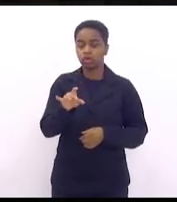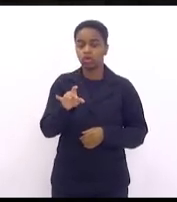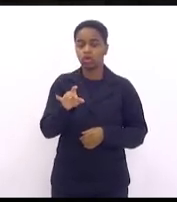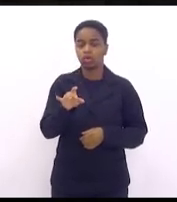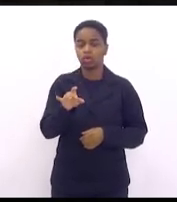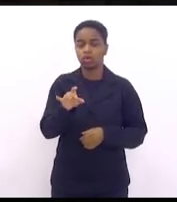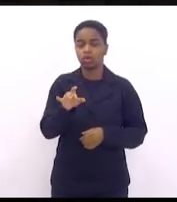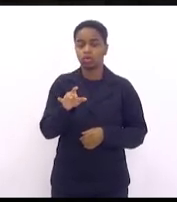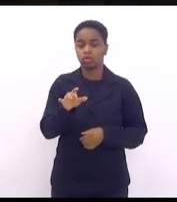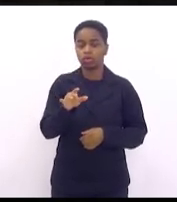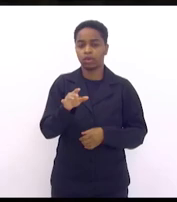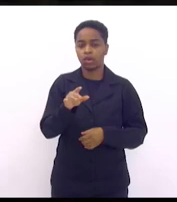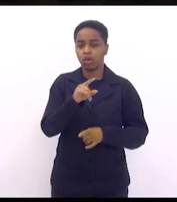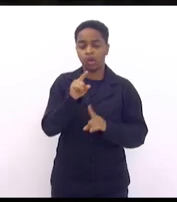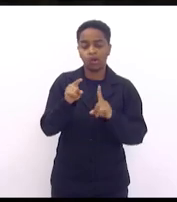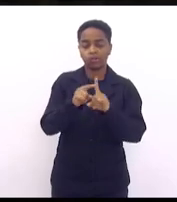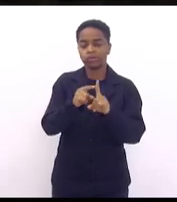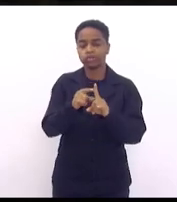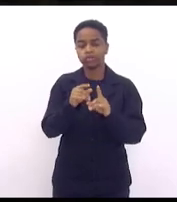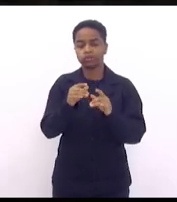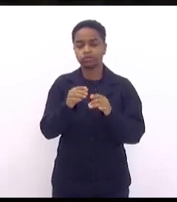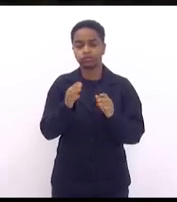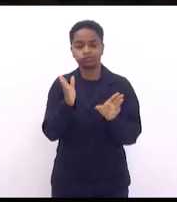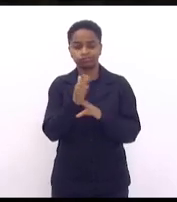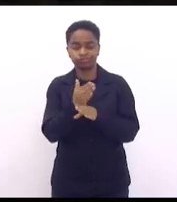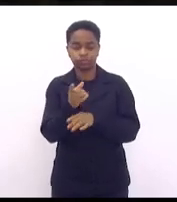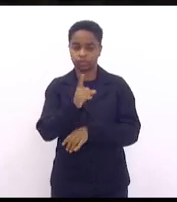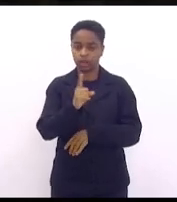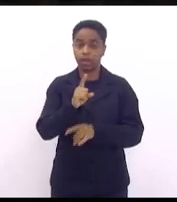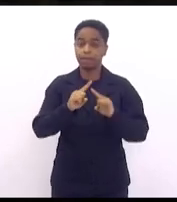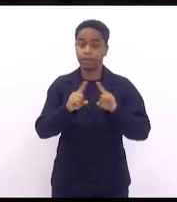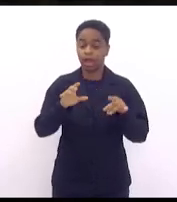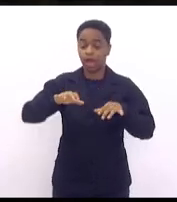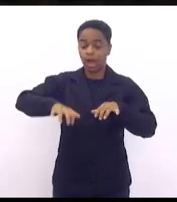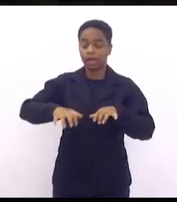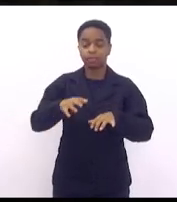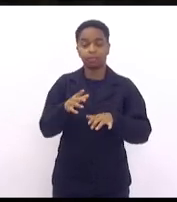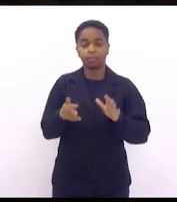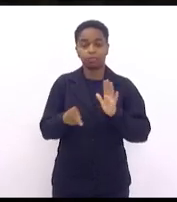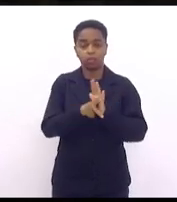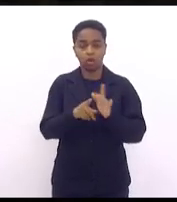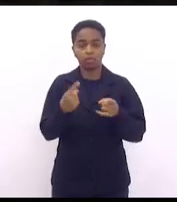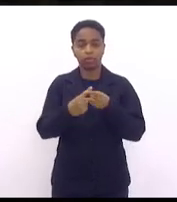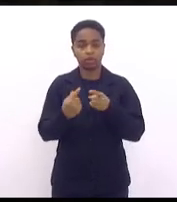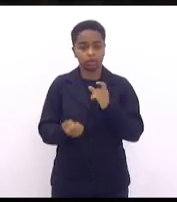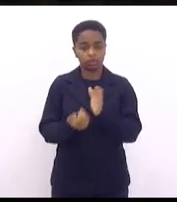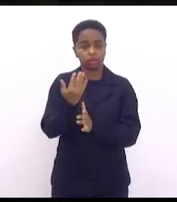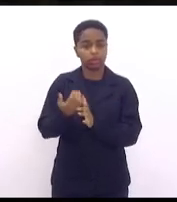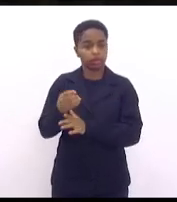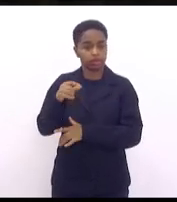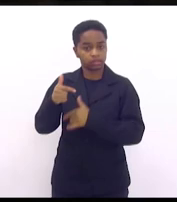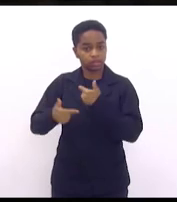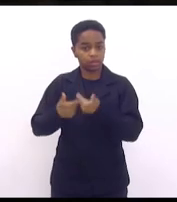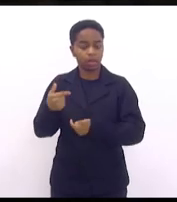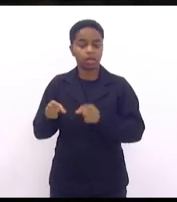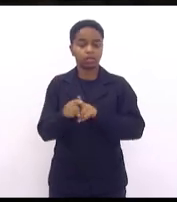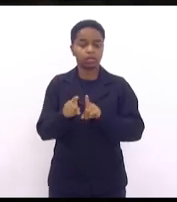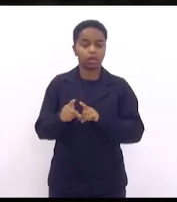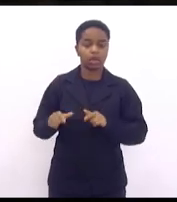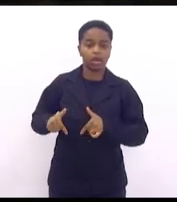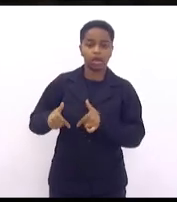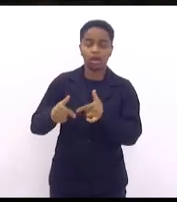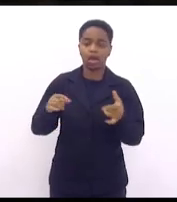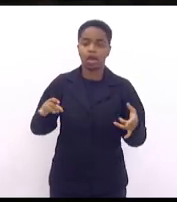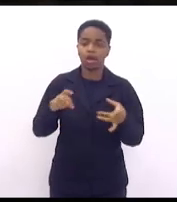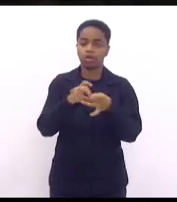meios para um fim, mas atuam como setor próprio, onde a geração de renda é intensa e realizada